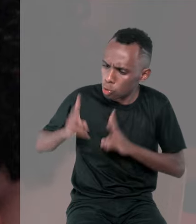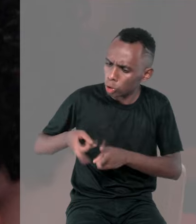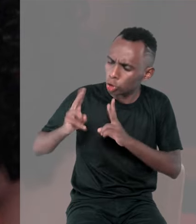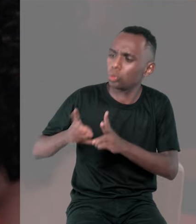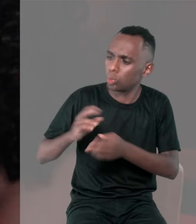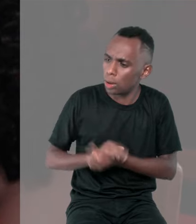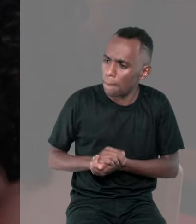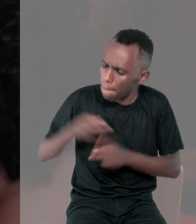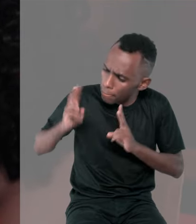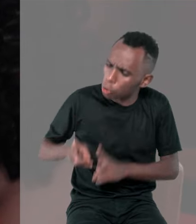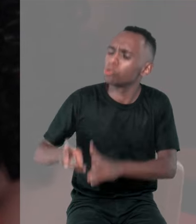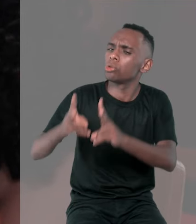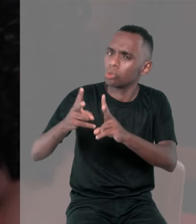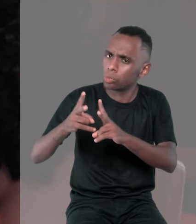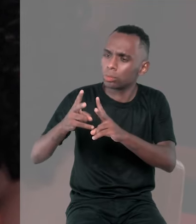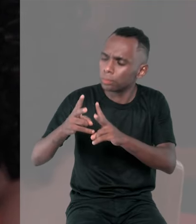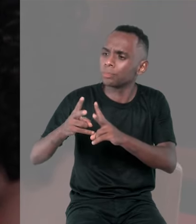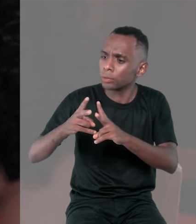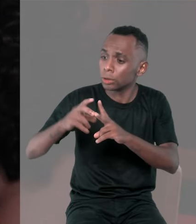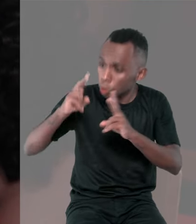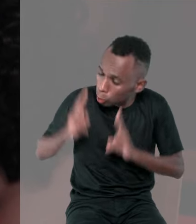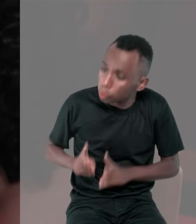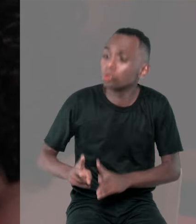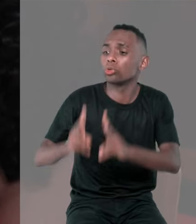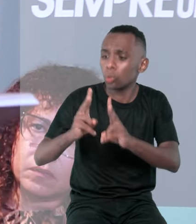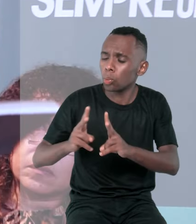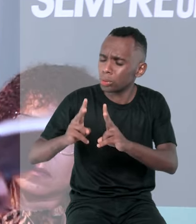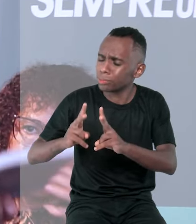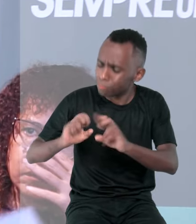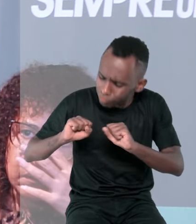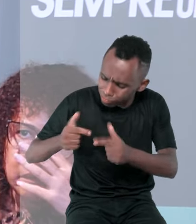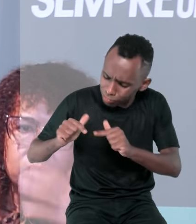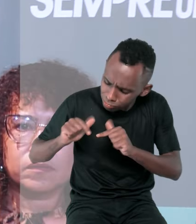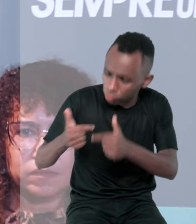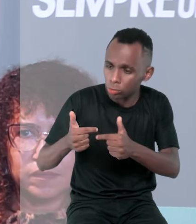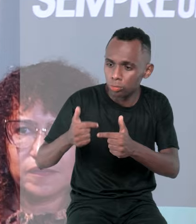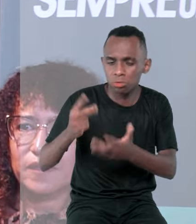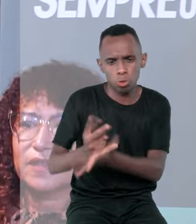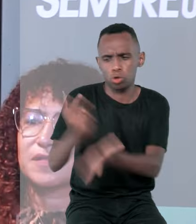atentamente. Continue, querido. Só isso. Continue!